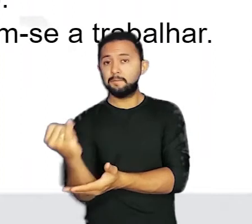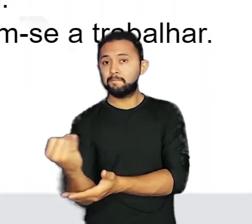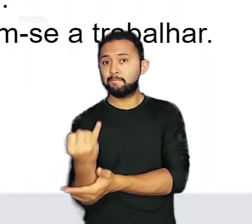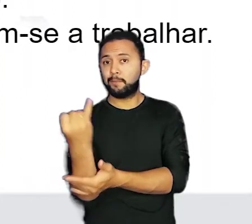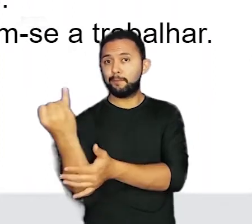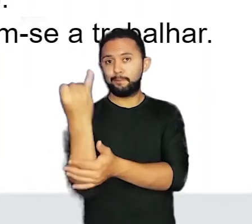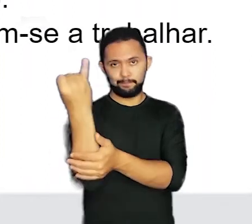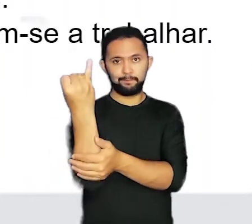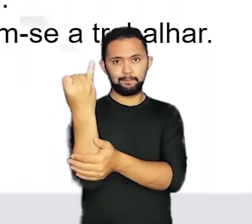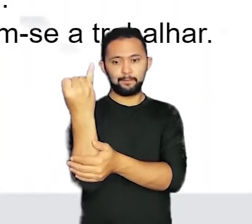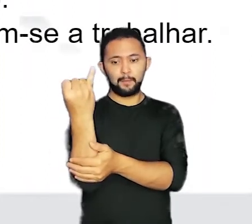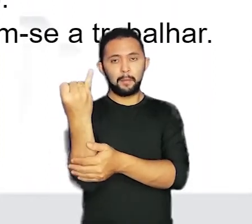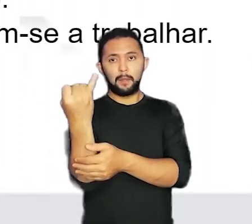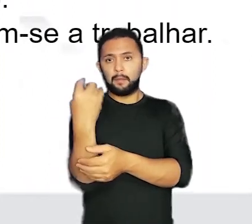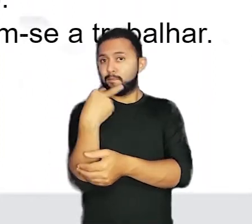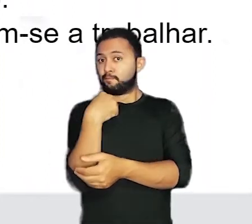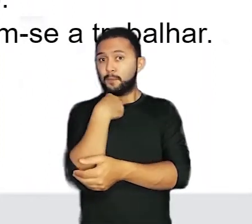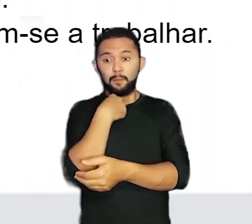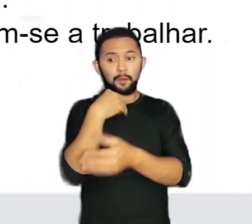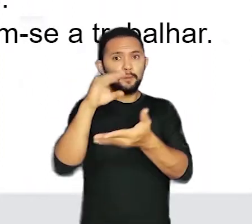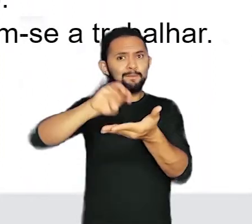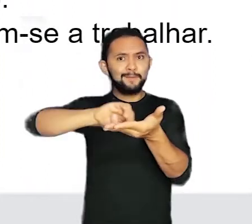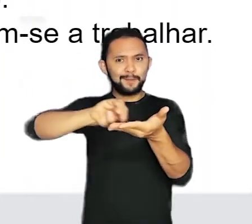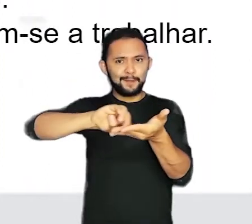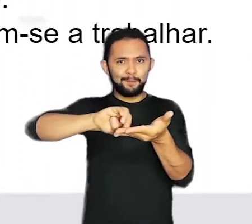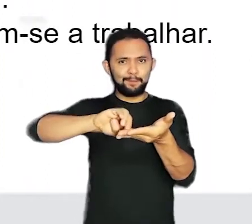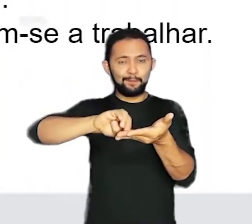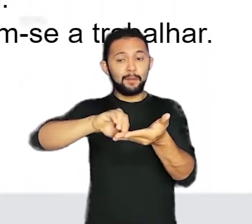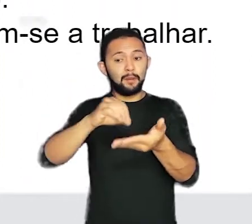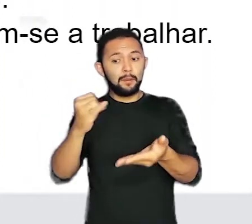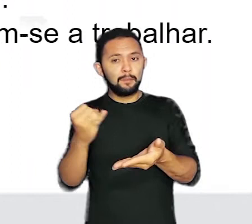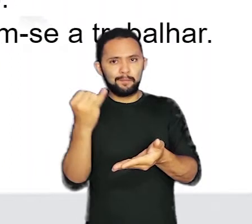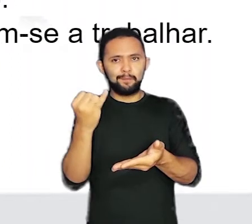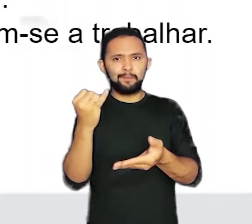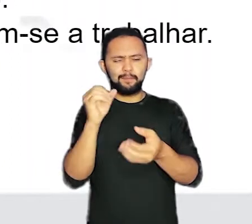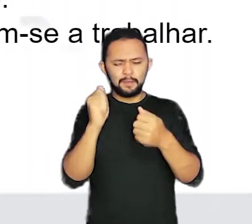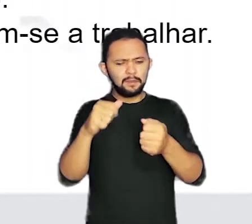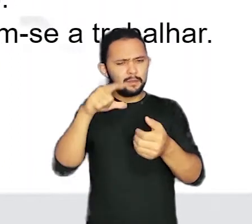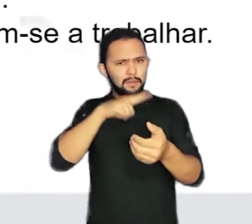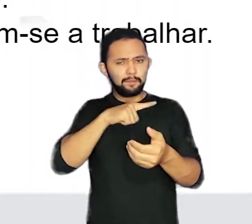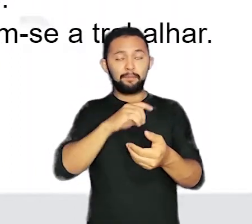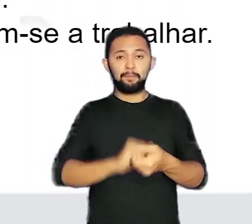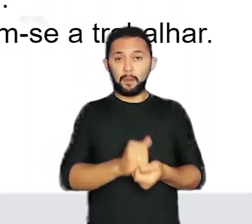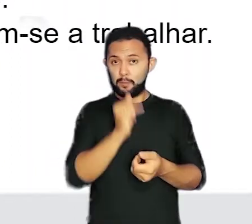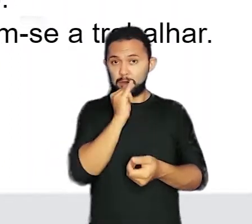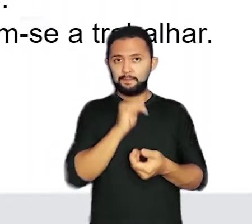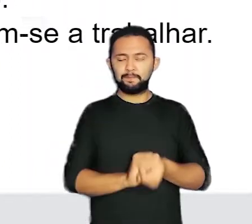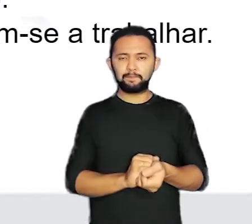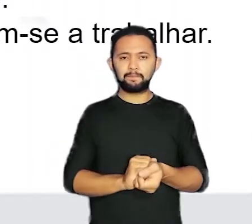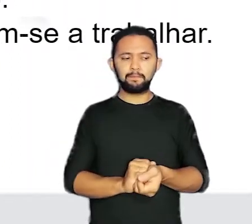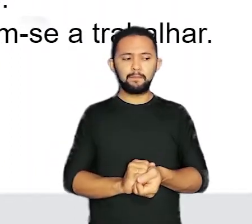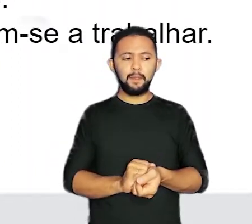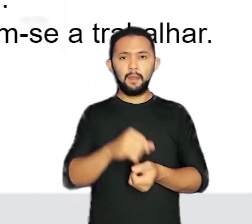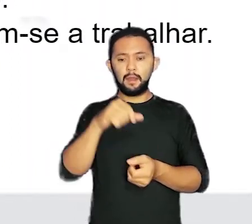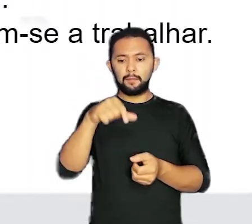indispensável, que a gente não pode tirar. E, portanto, é mais importante na constituição do sujeito da oração. Por exemplo, esta sala